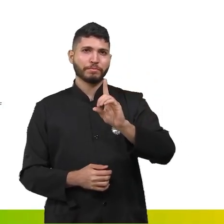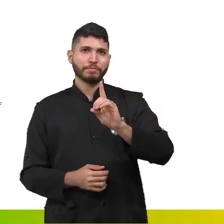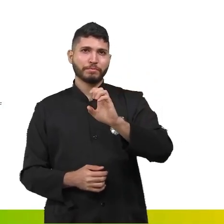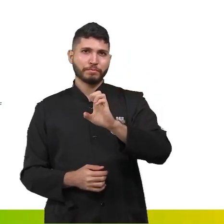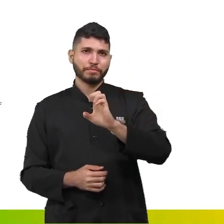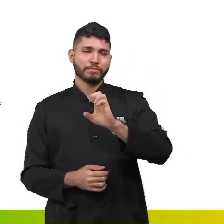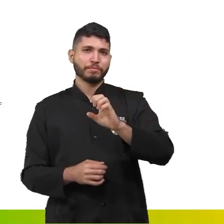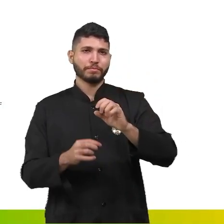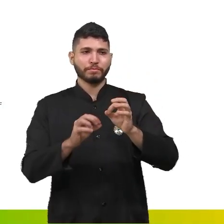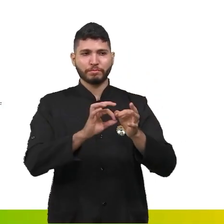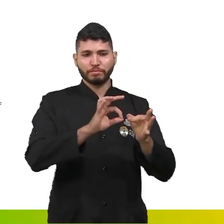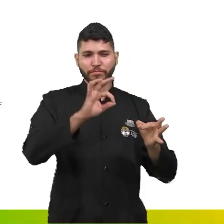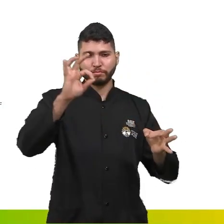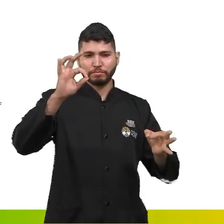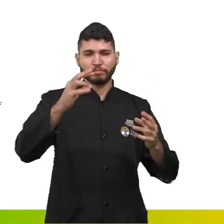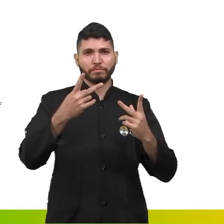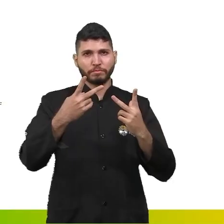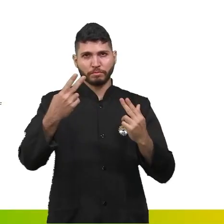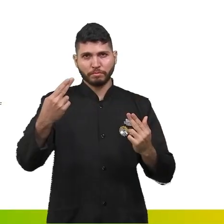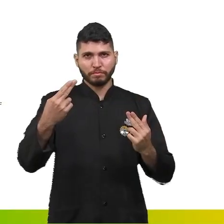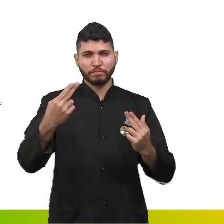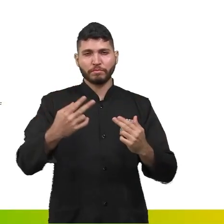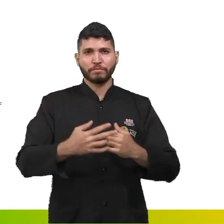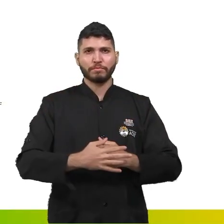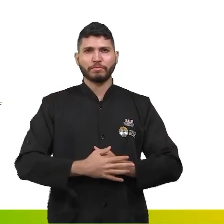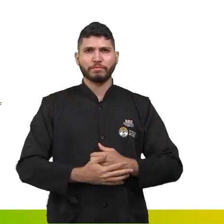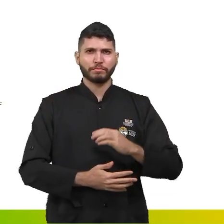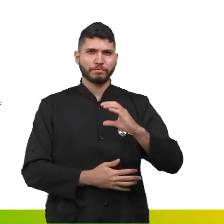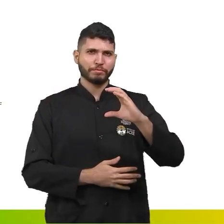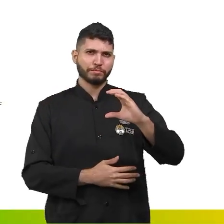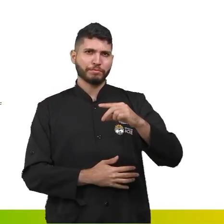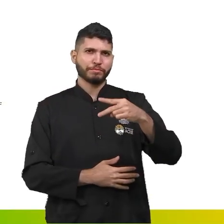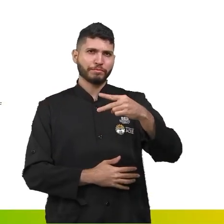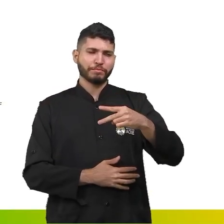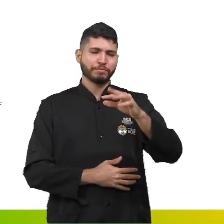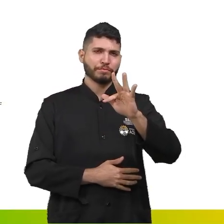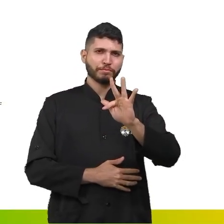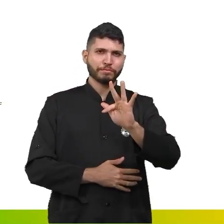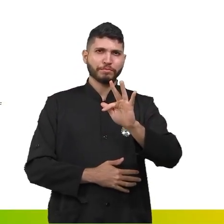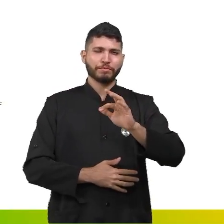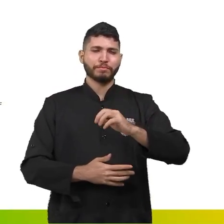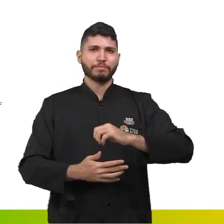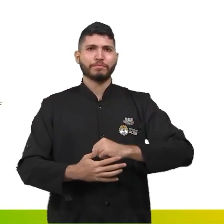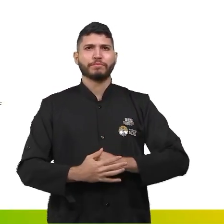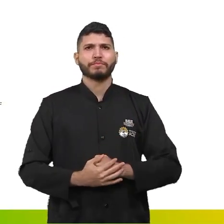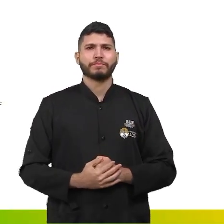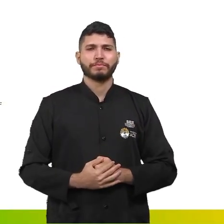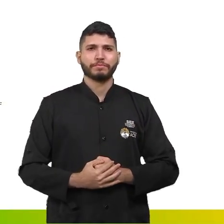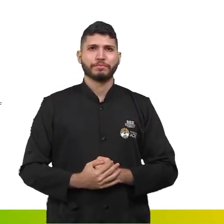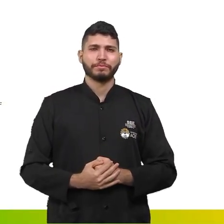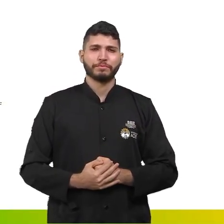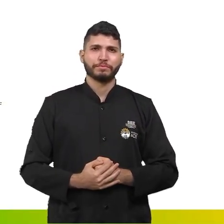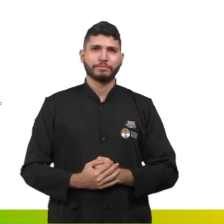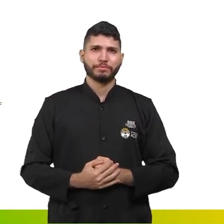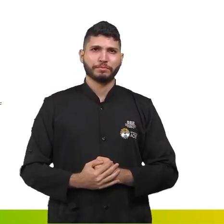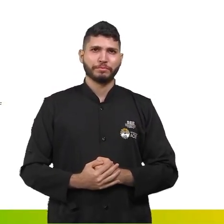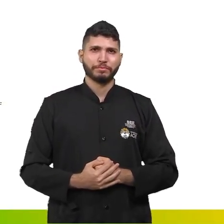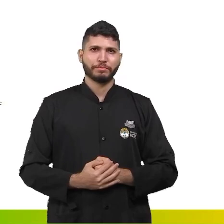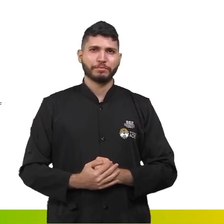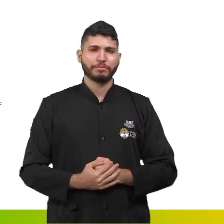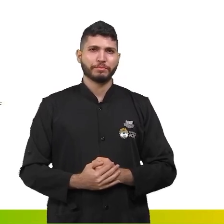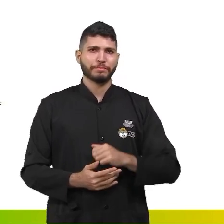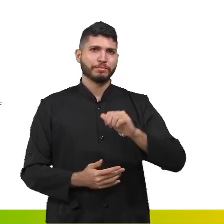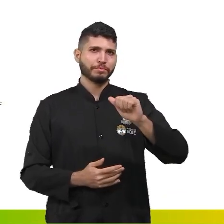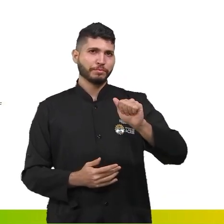possuem mesmas medidas. Então, C igual a F, como você pode ver aqui. E aí nós temos o lado